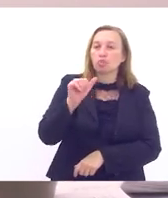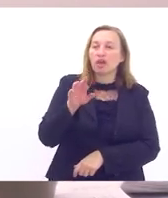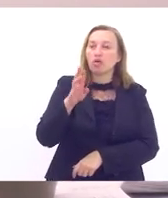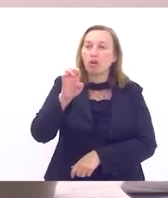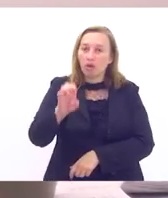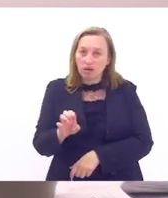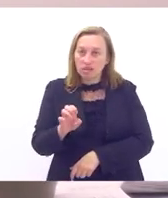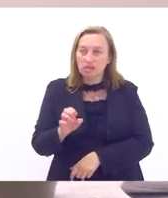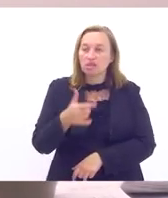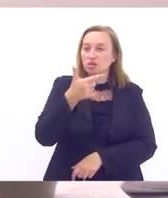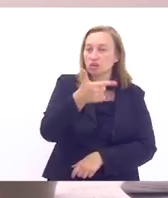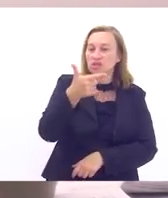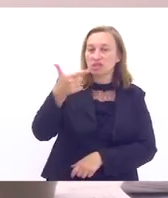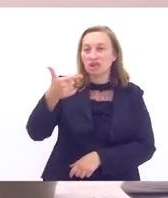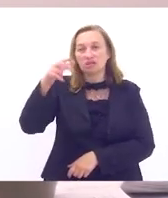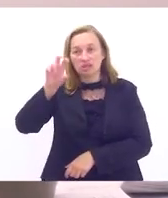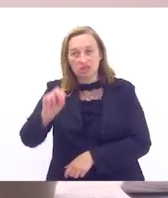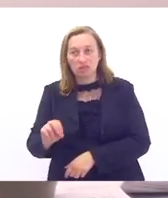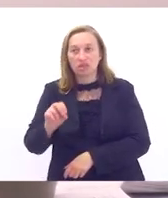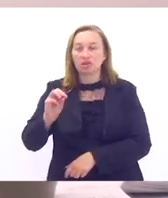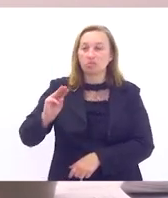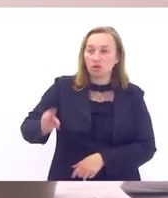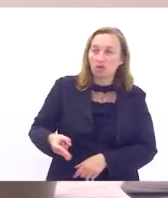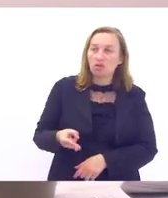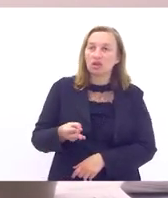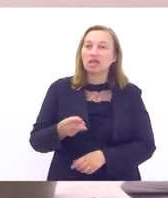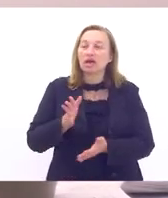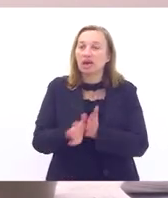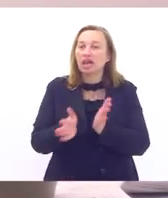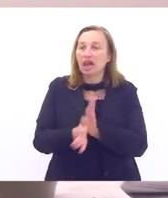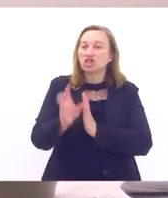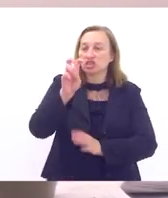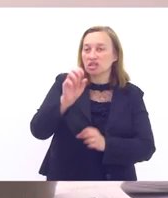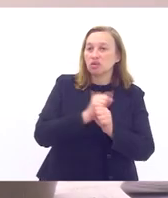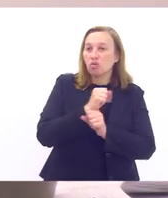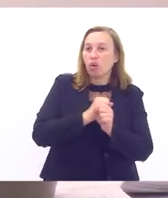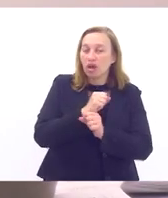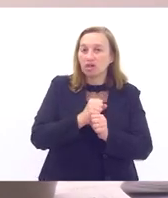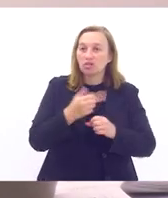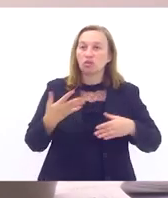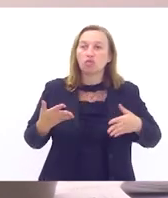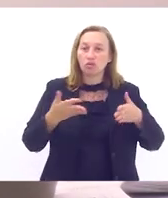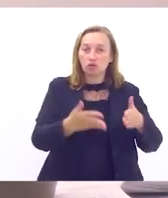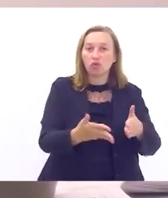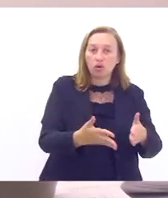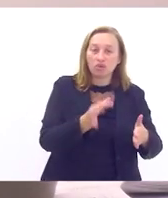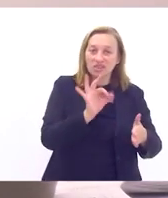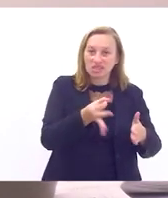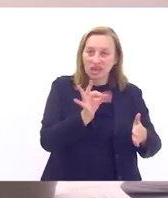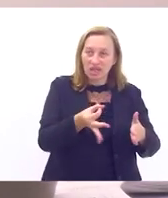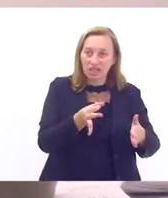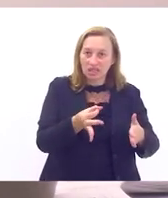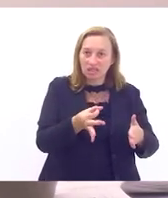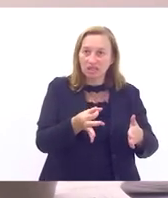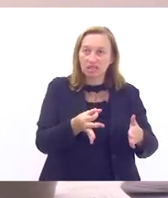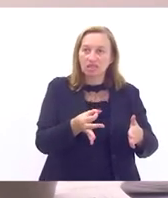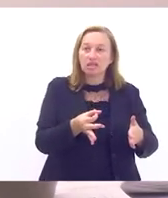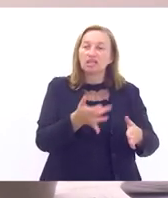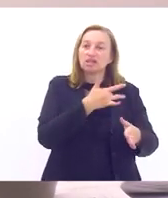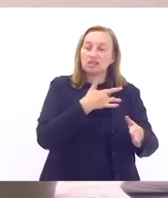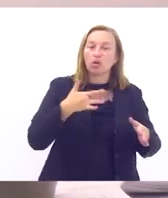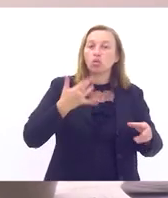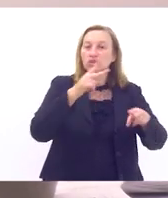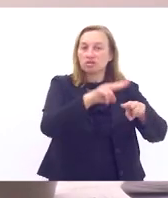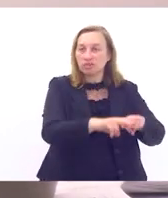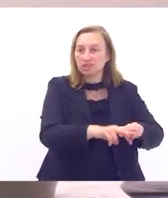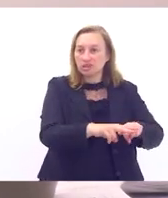de 250 milhões para serem gastos em 5 anos, onde a especificação do que será feito especificamente, né, em saúde